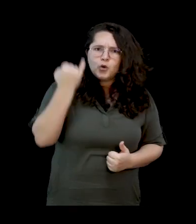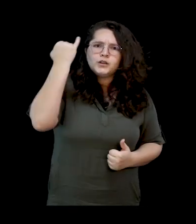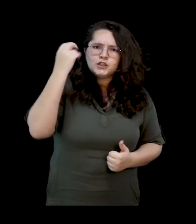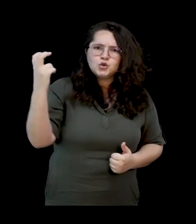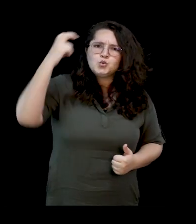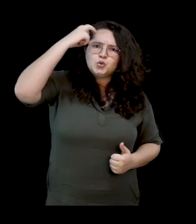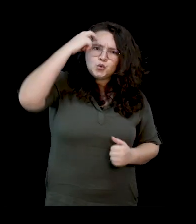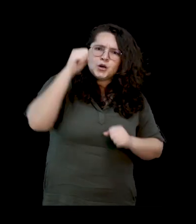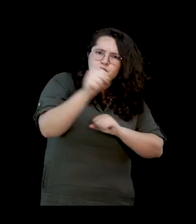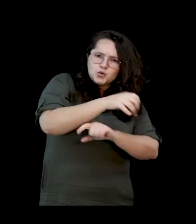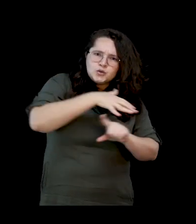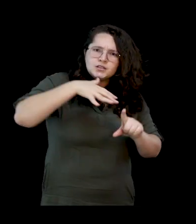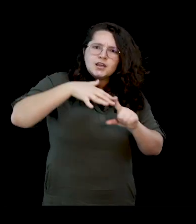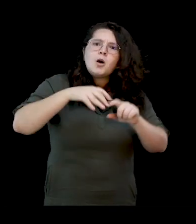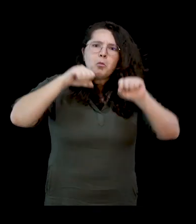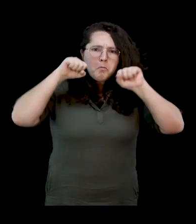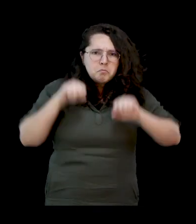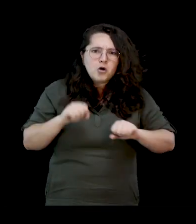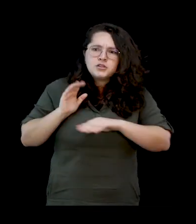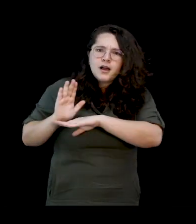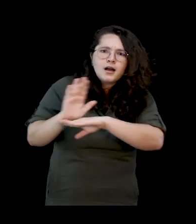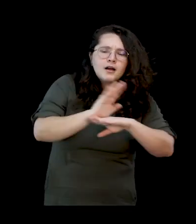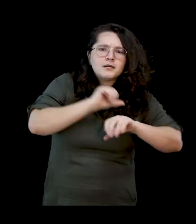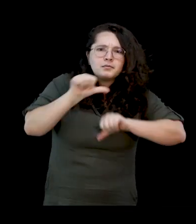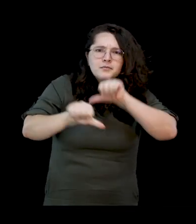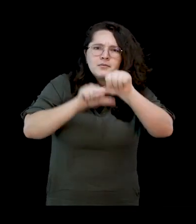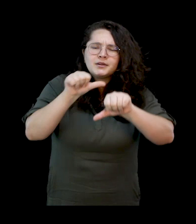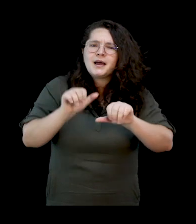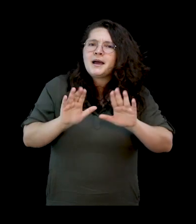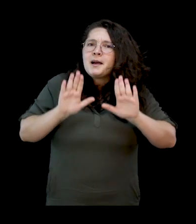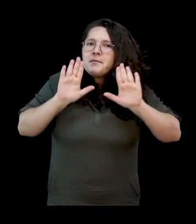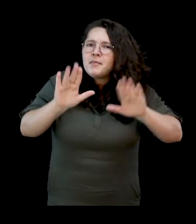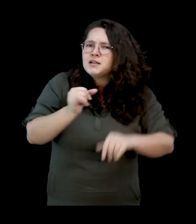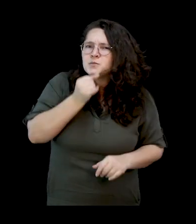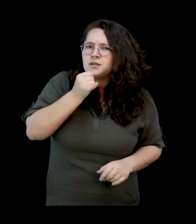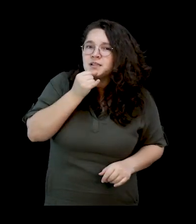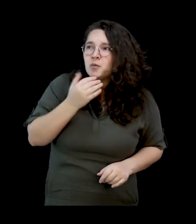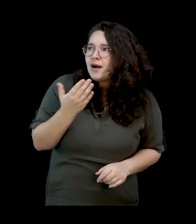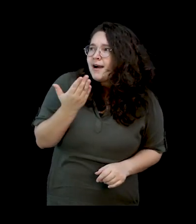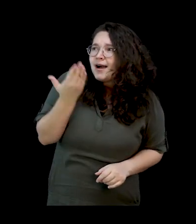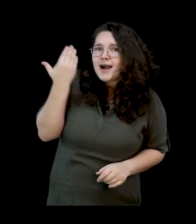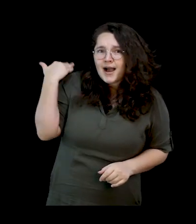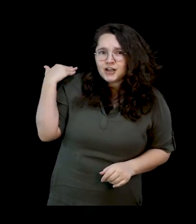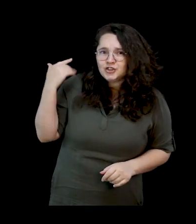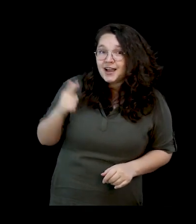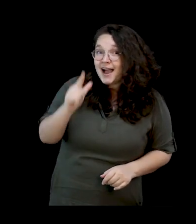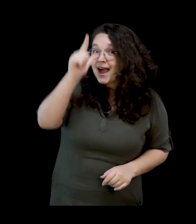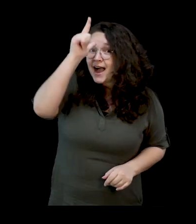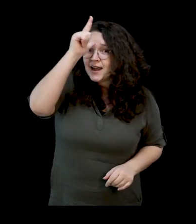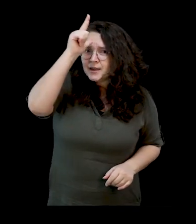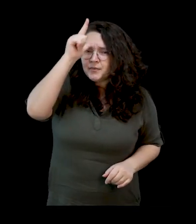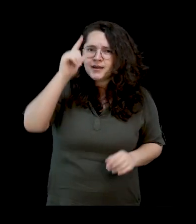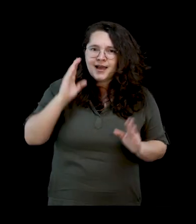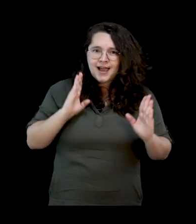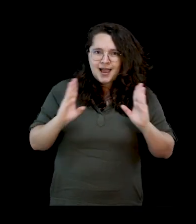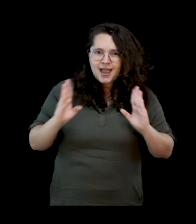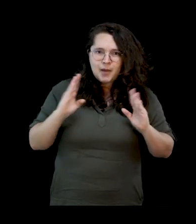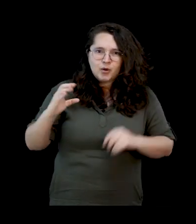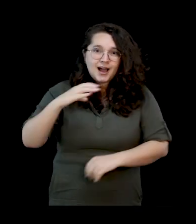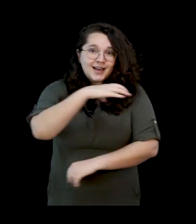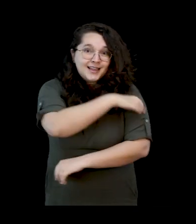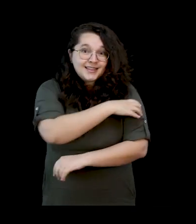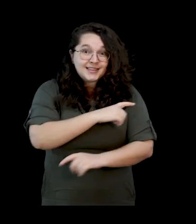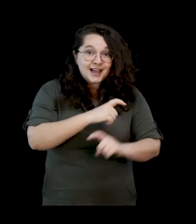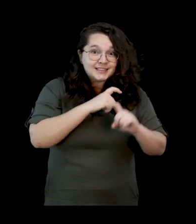como a cultura pode mudar tudo, mas por que que na Alemanha da época do nazismo, a Alemanha que era